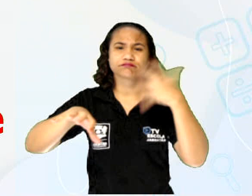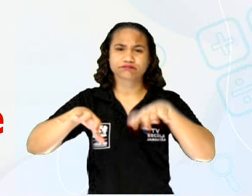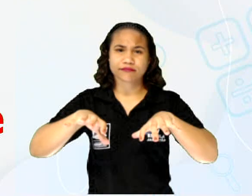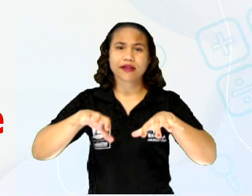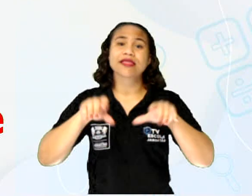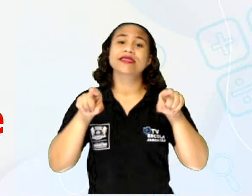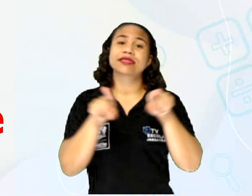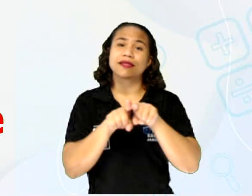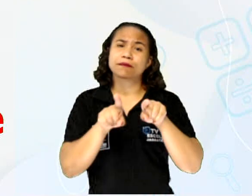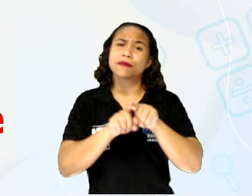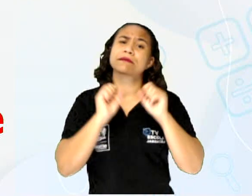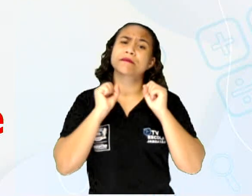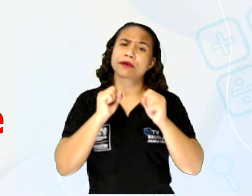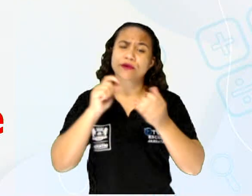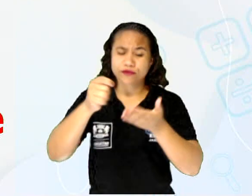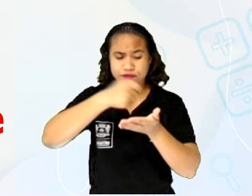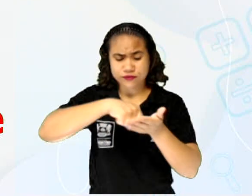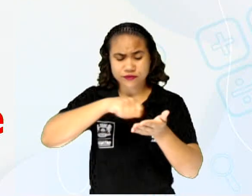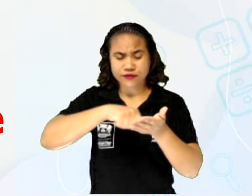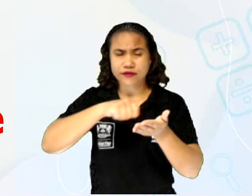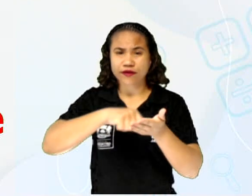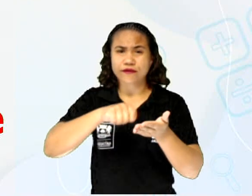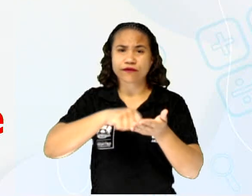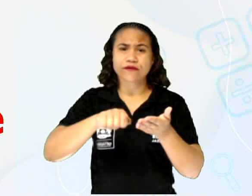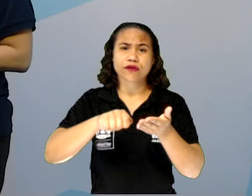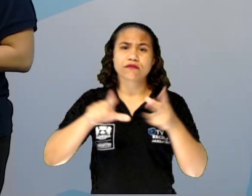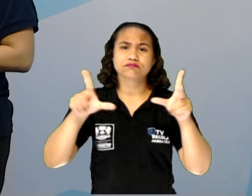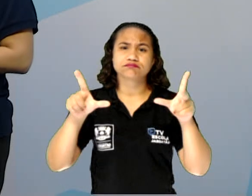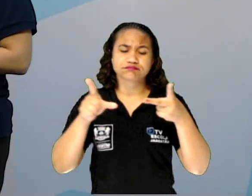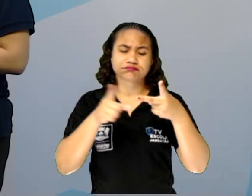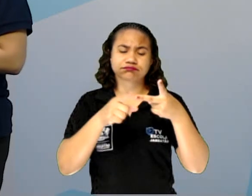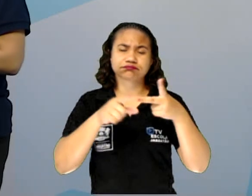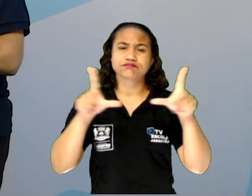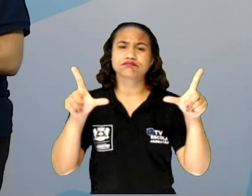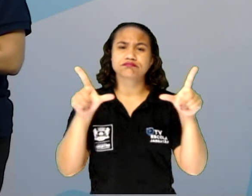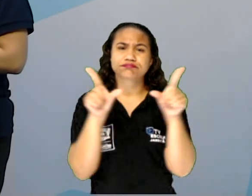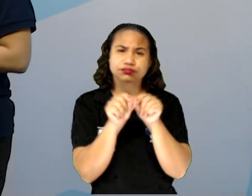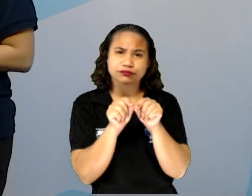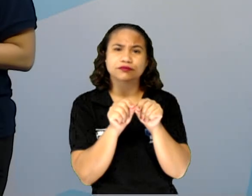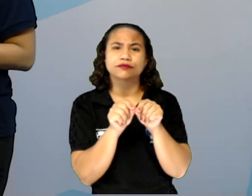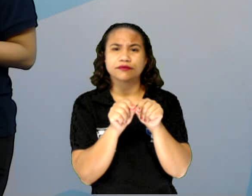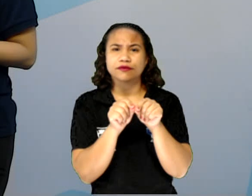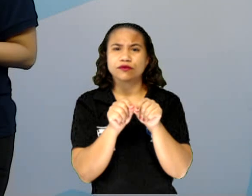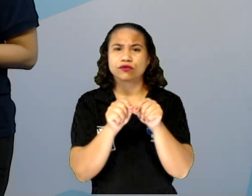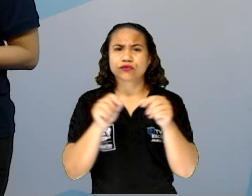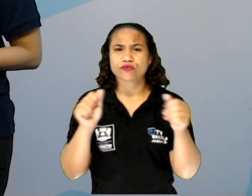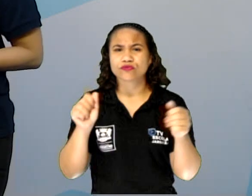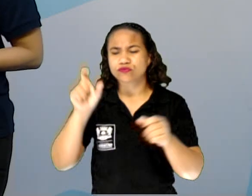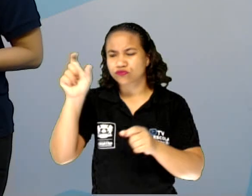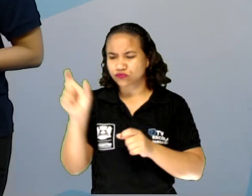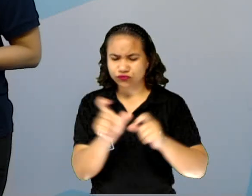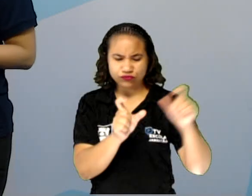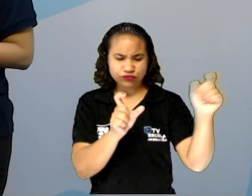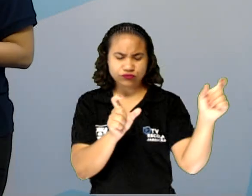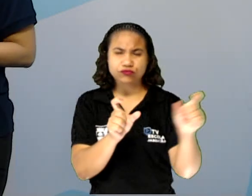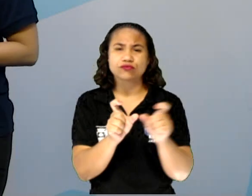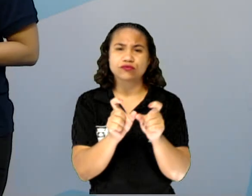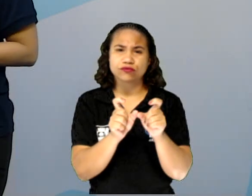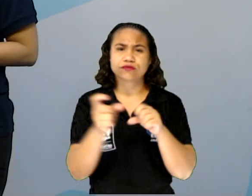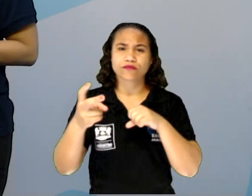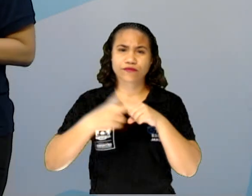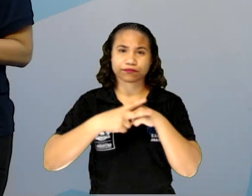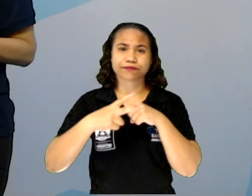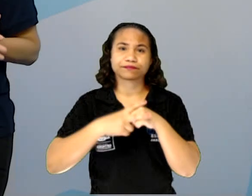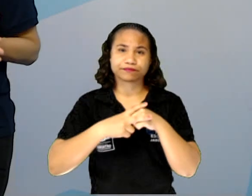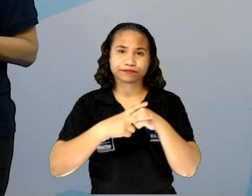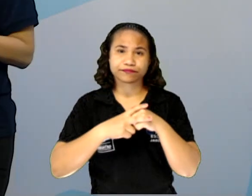pode escrever da forma contraída, que é reduzida, que é onde a gente junta o pronome com o verbo.